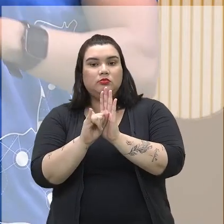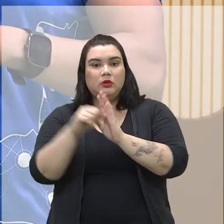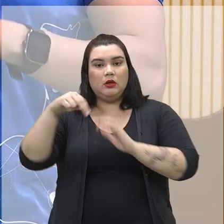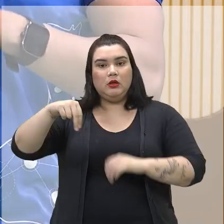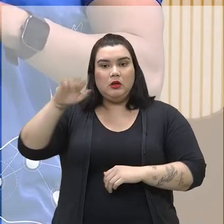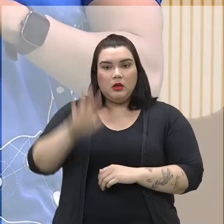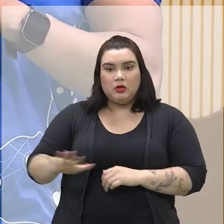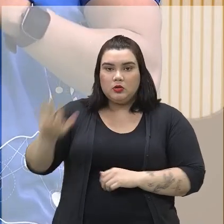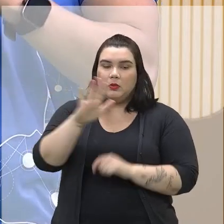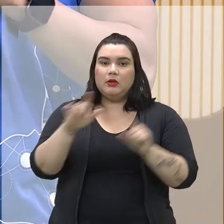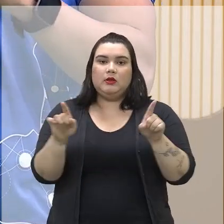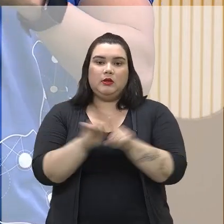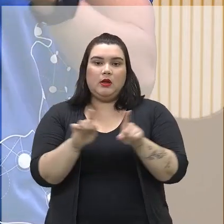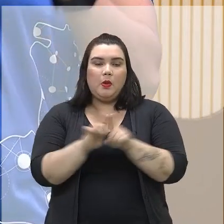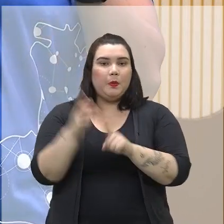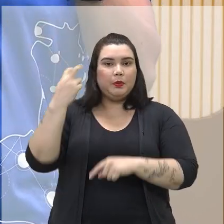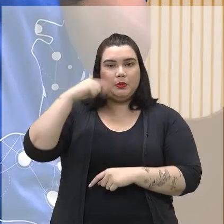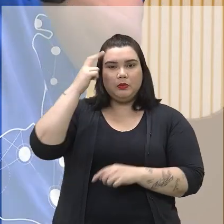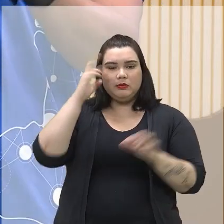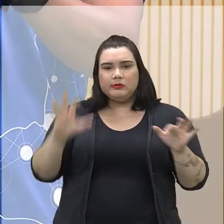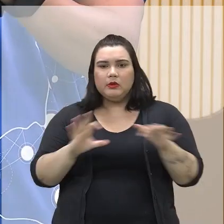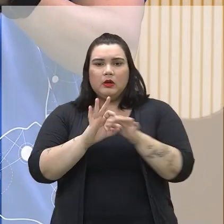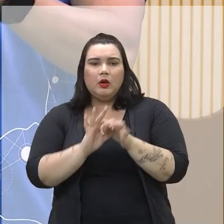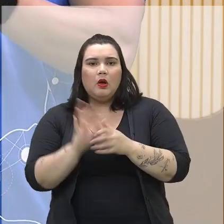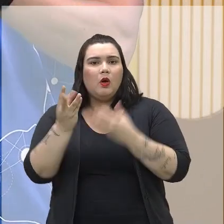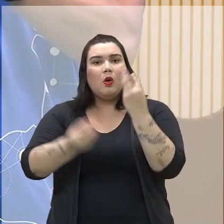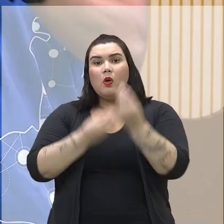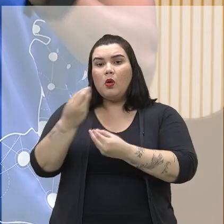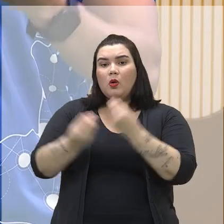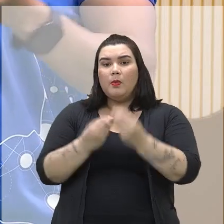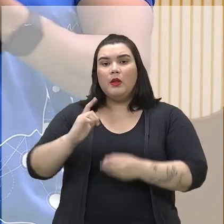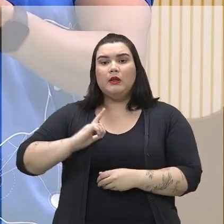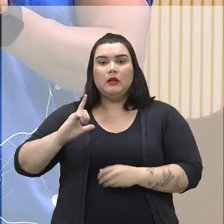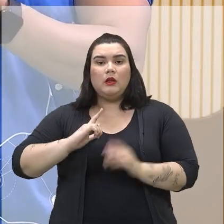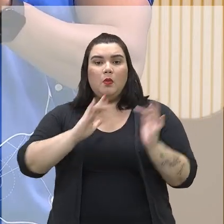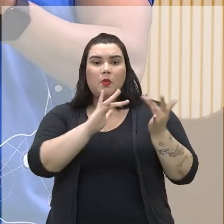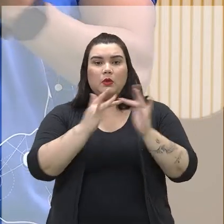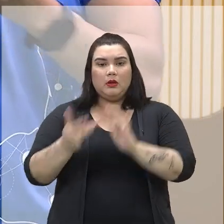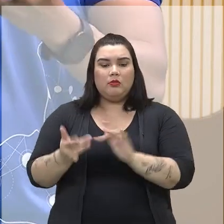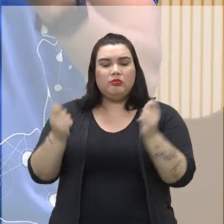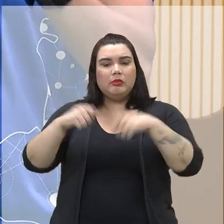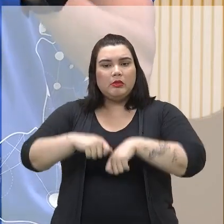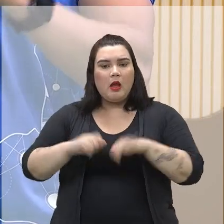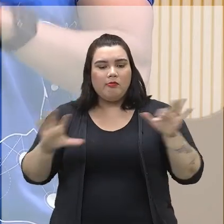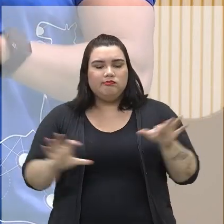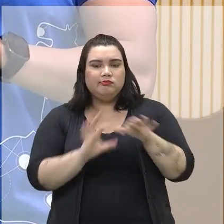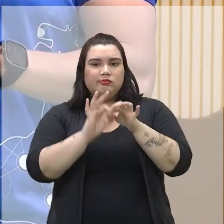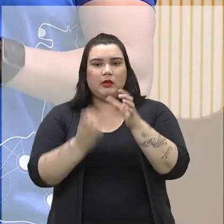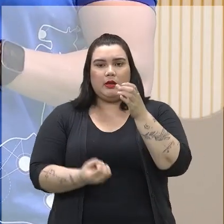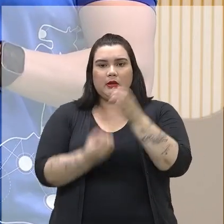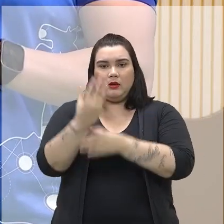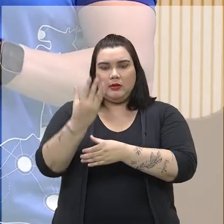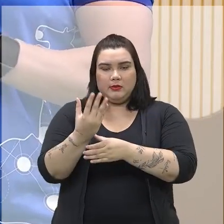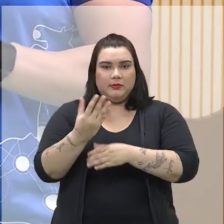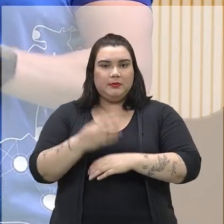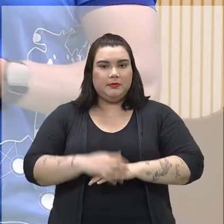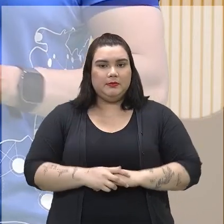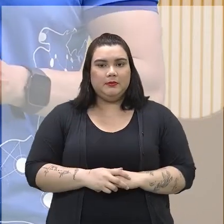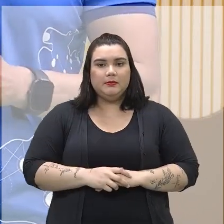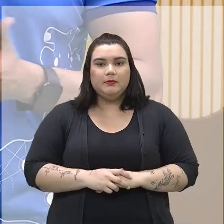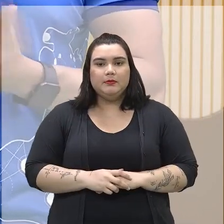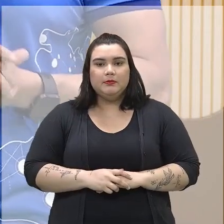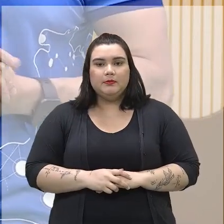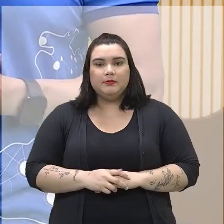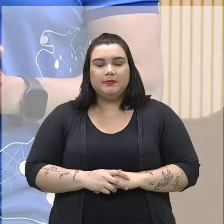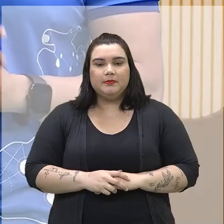nacional e, consequentemente, da identidade cultural e como nós tivemos um contexto favorável à criação da nossa identidade nacional e